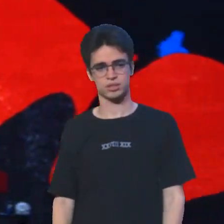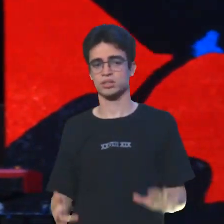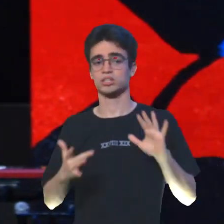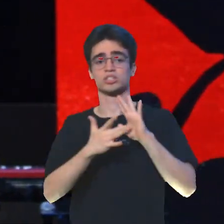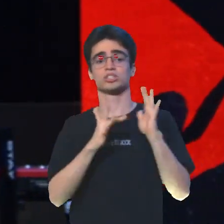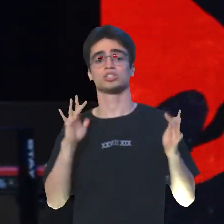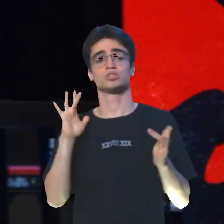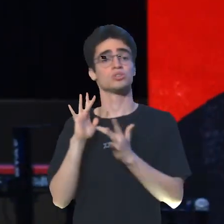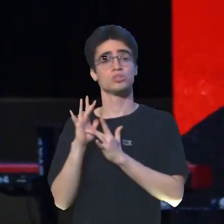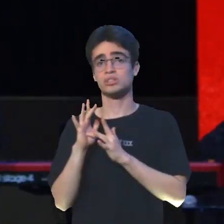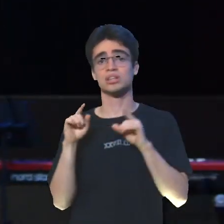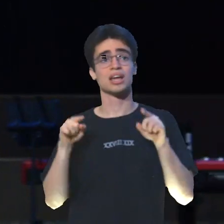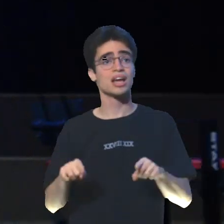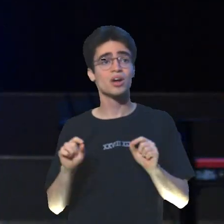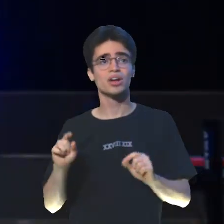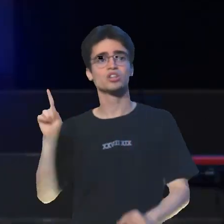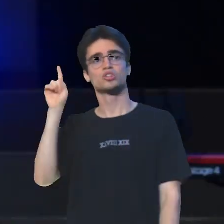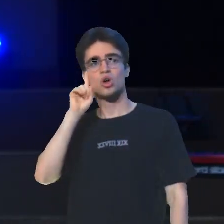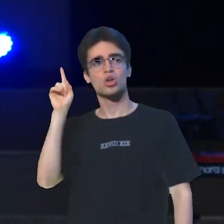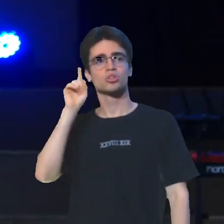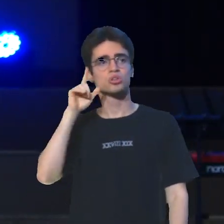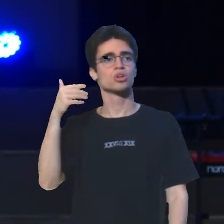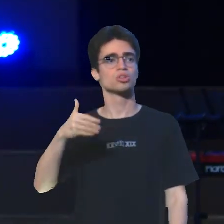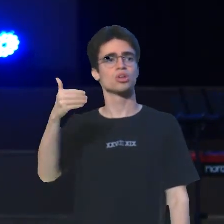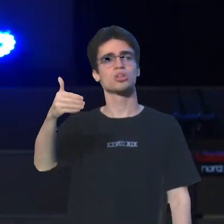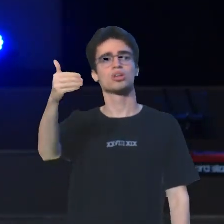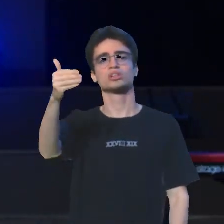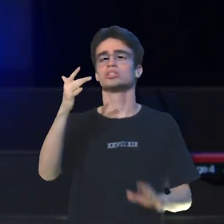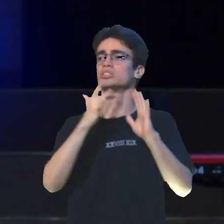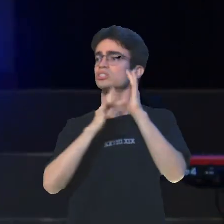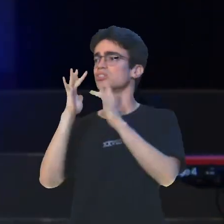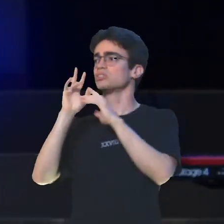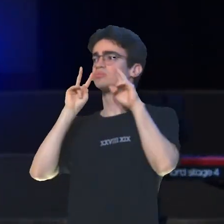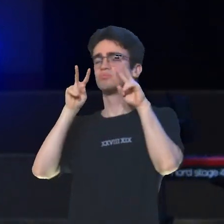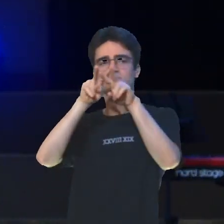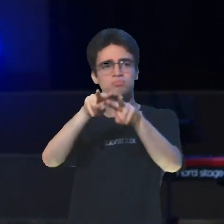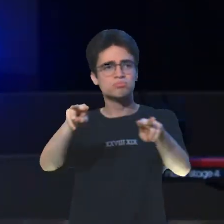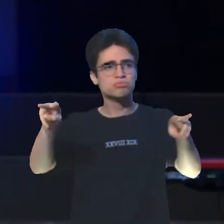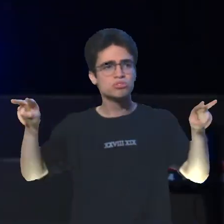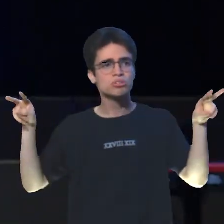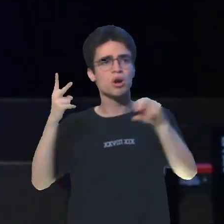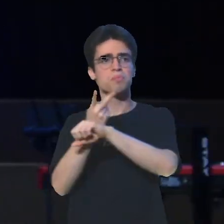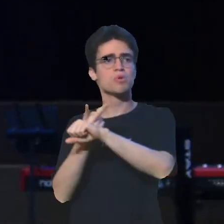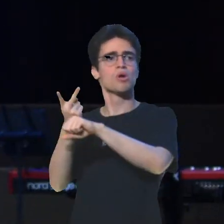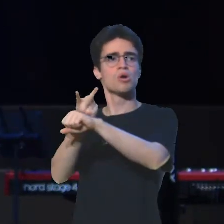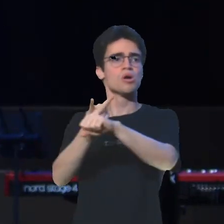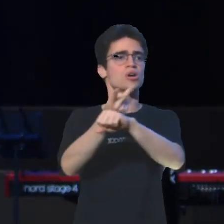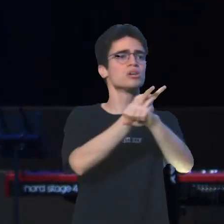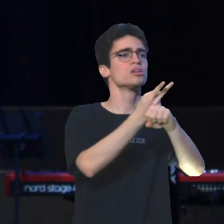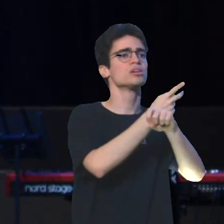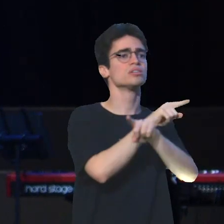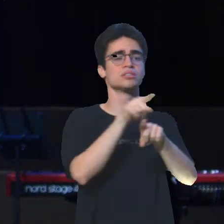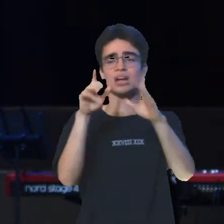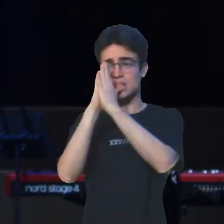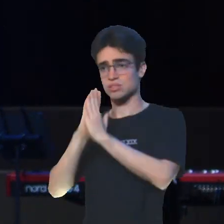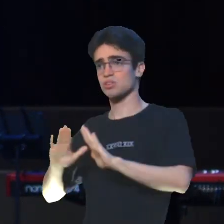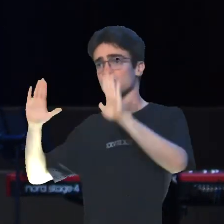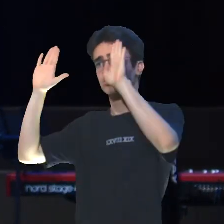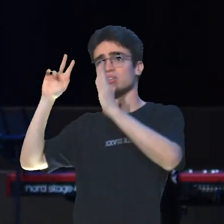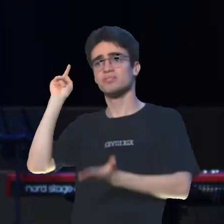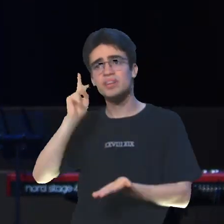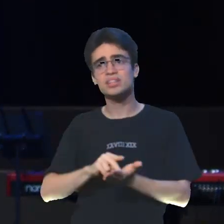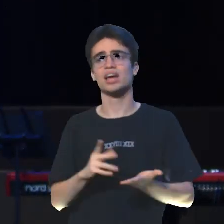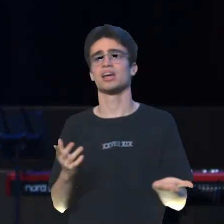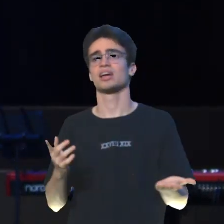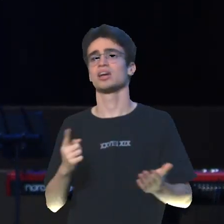Jesus, ele diariamente olha para a terra procurando verdadeiros adoradores. E o nosso desejo tem que